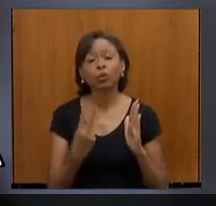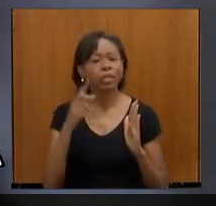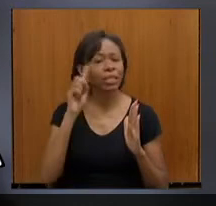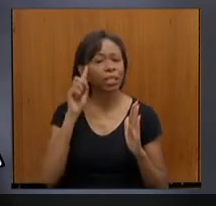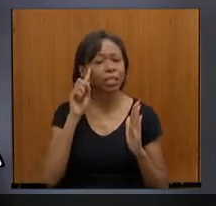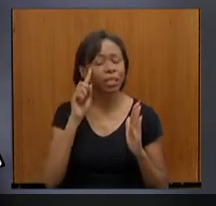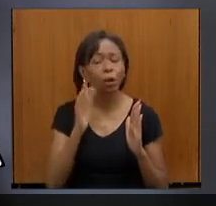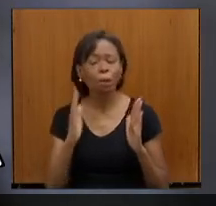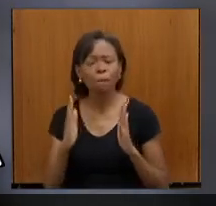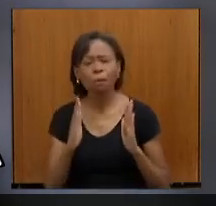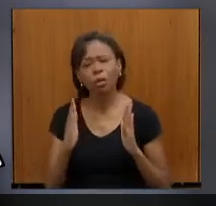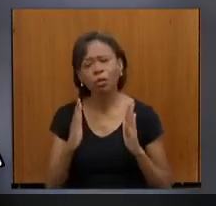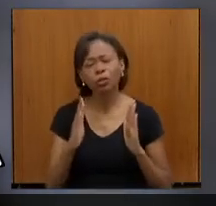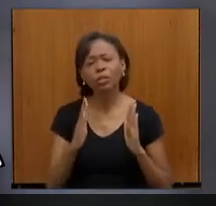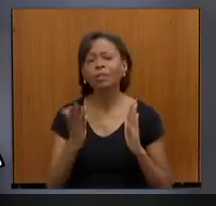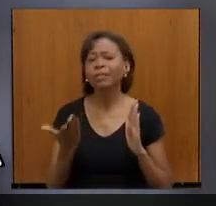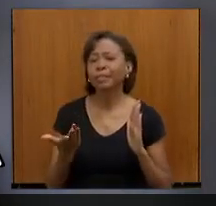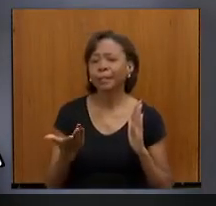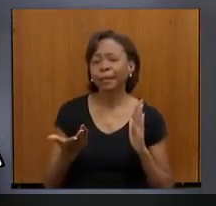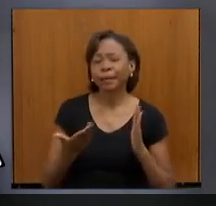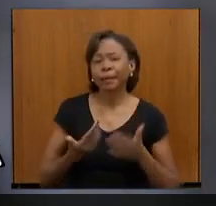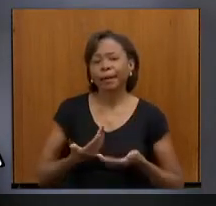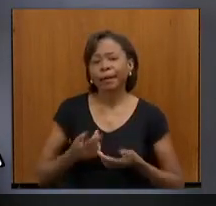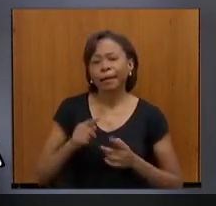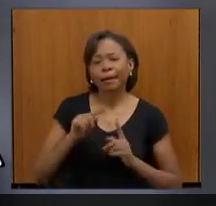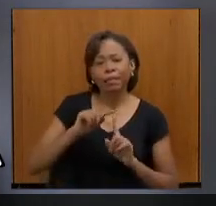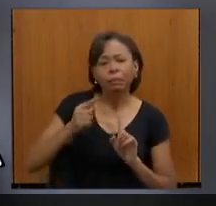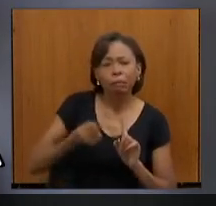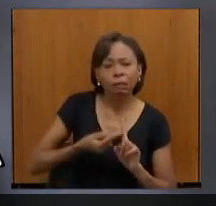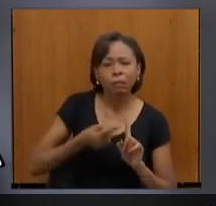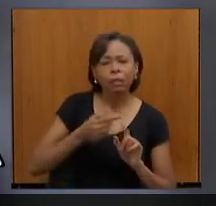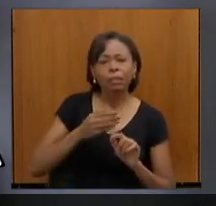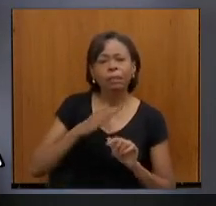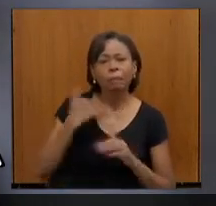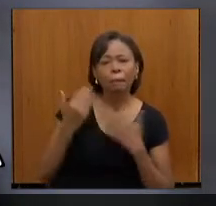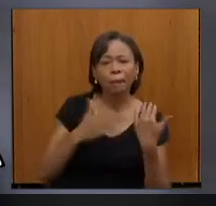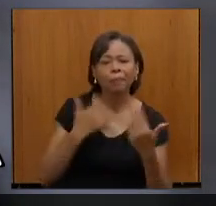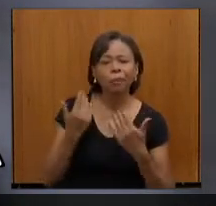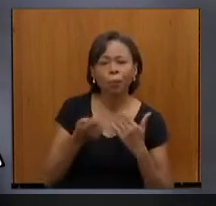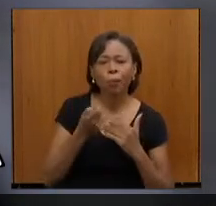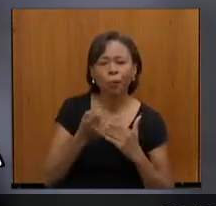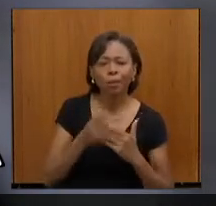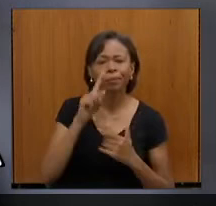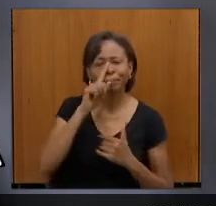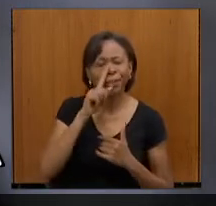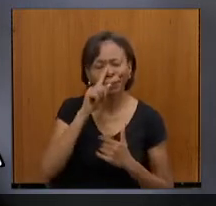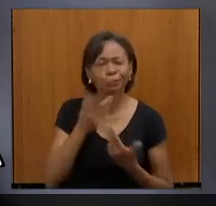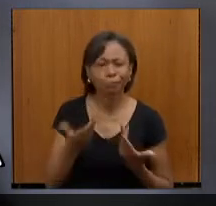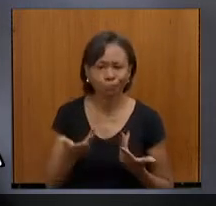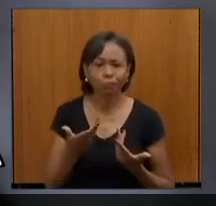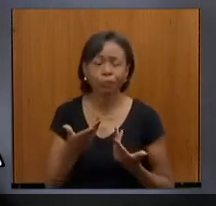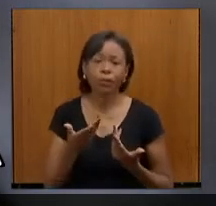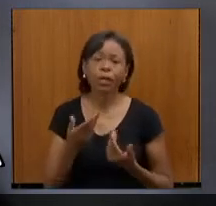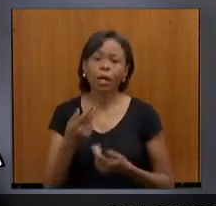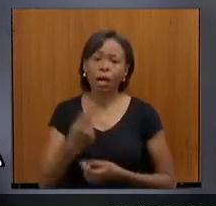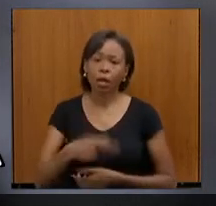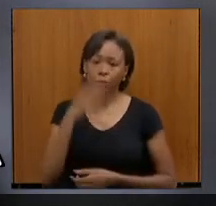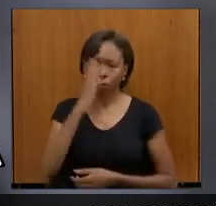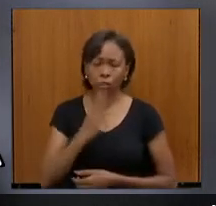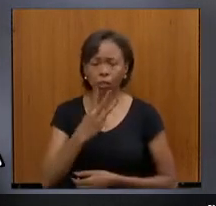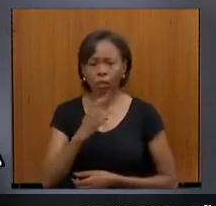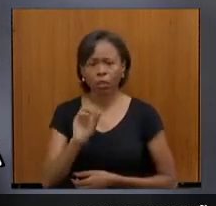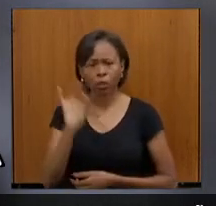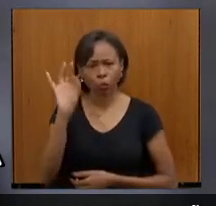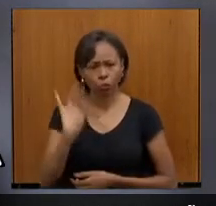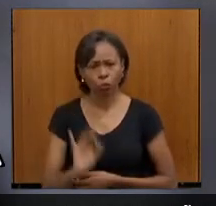veem que os dados do Sistema de Informação de Mortalidade Brasileiro têm menos 30% das mortes